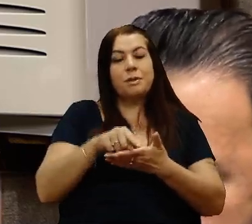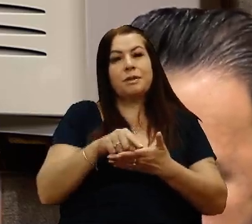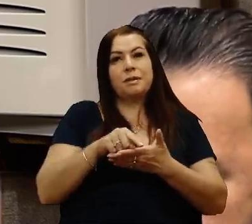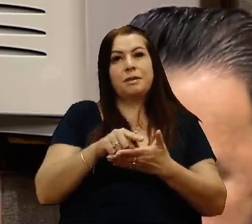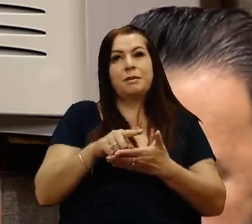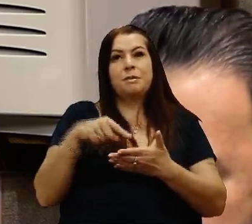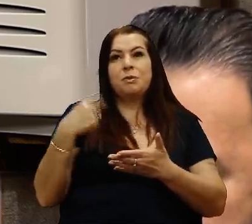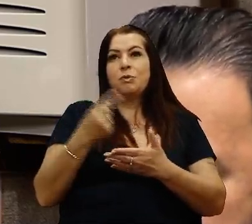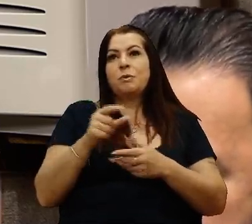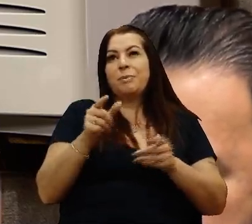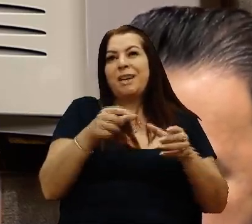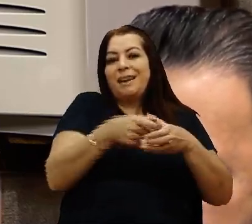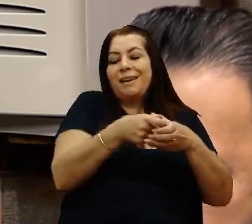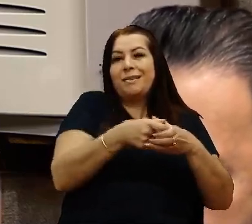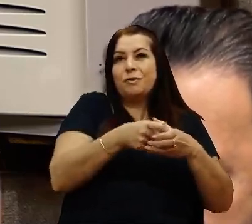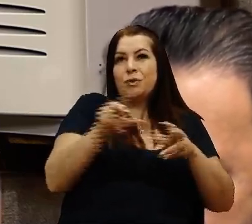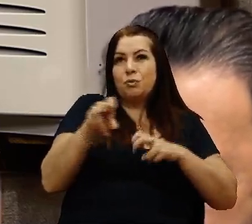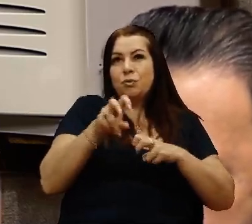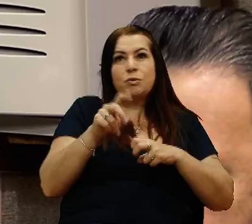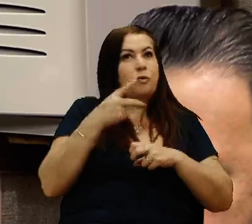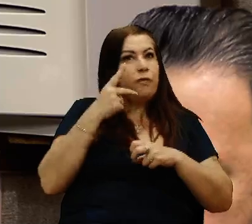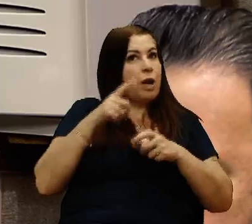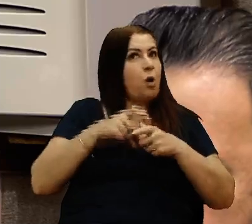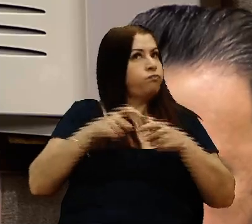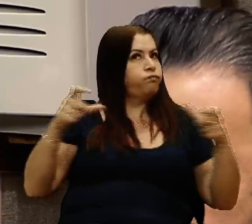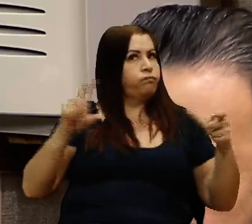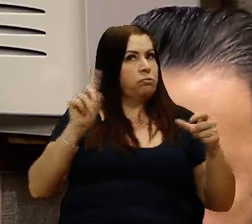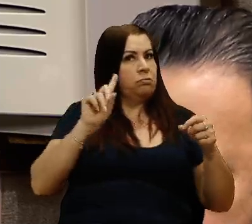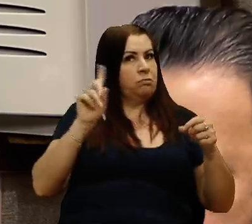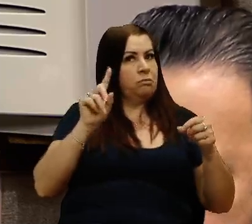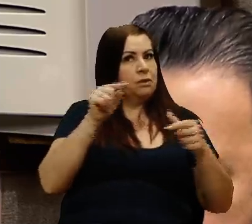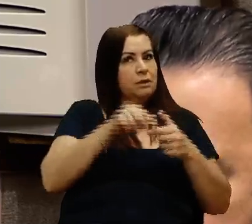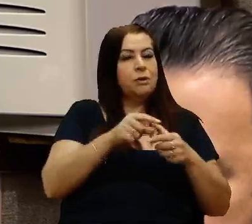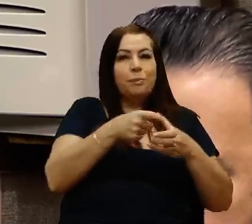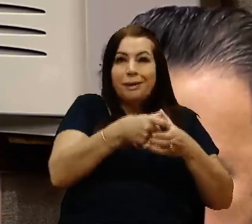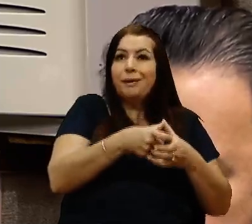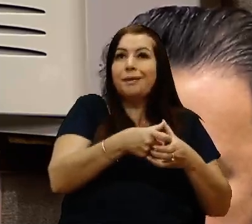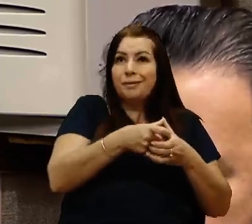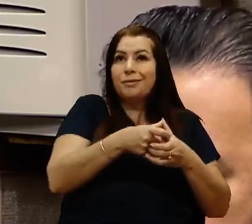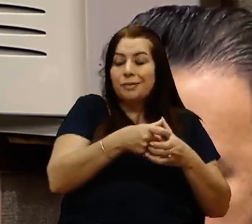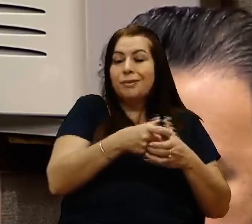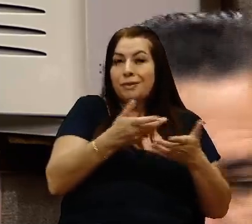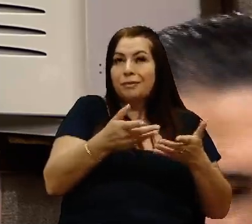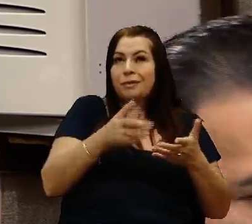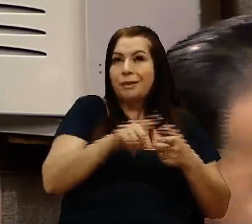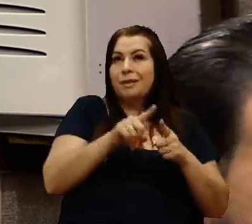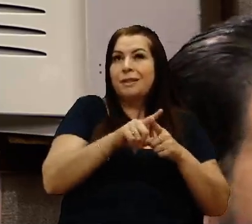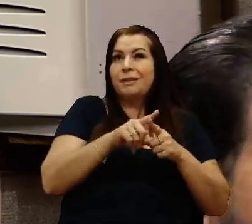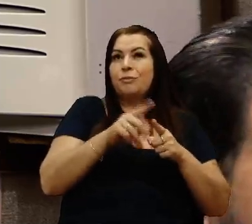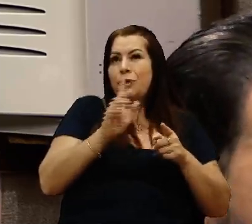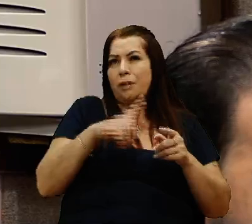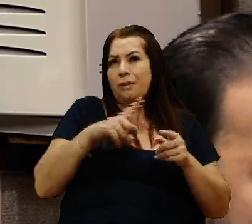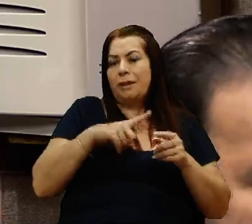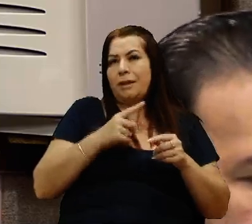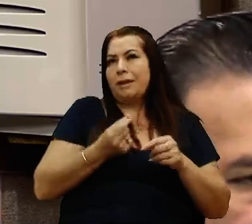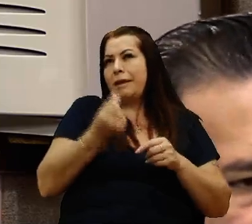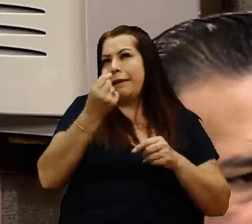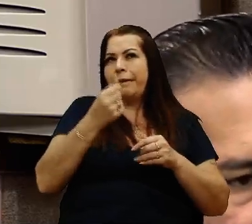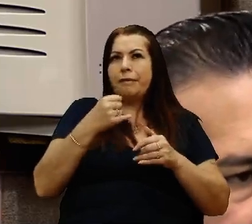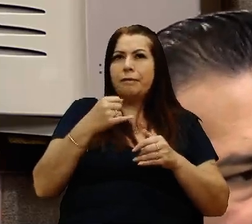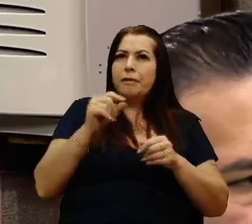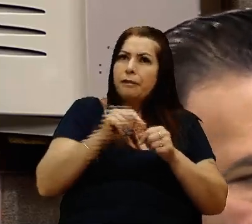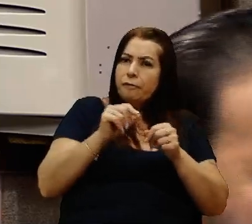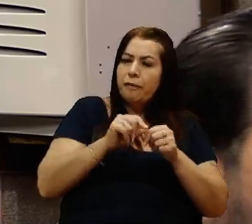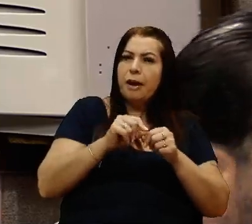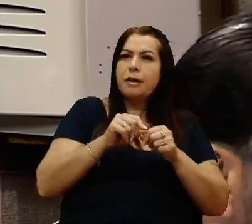pequenos agricultores. Nós não estamos falando dos grandes, nós estamos falando dos pequenininhos, né, que são os que geram riqueza, que fazem movimentar